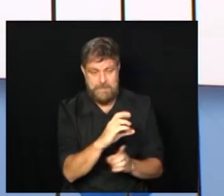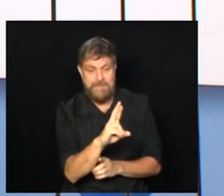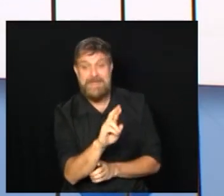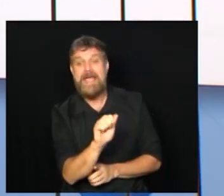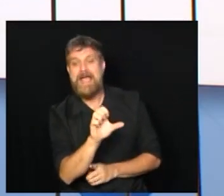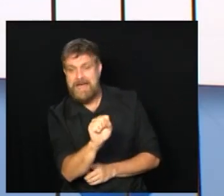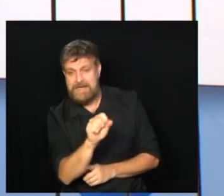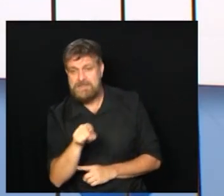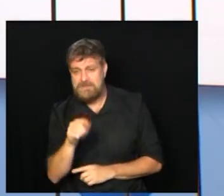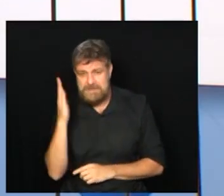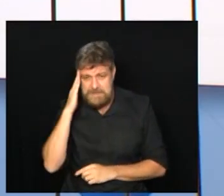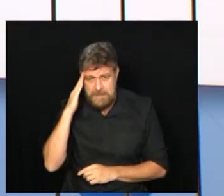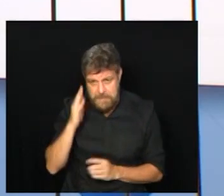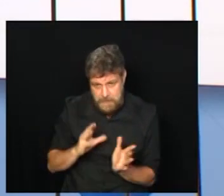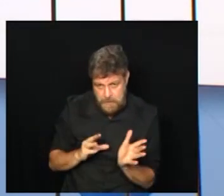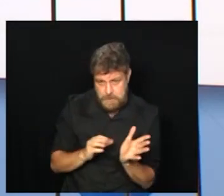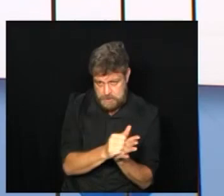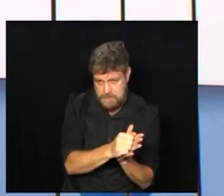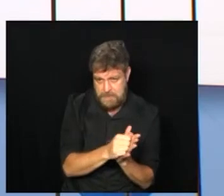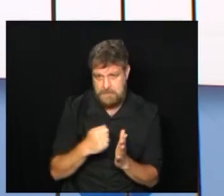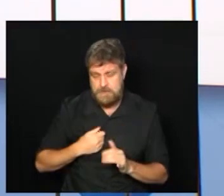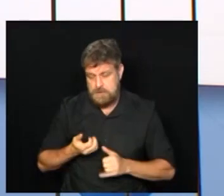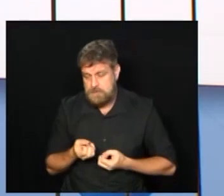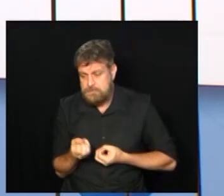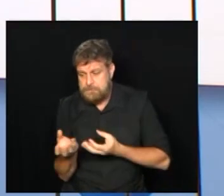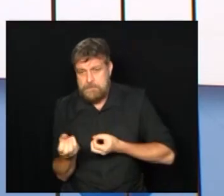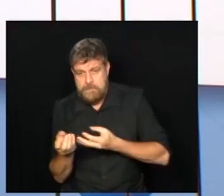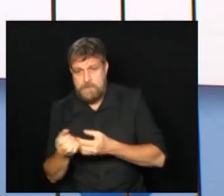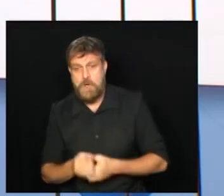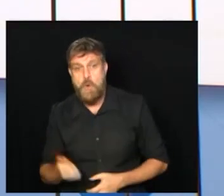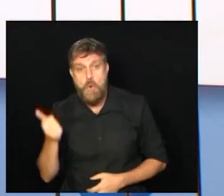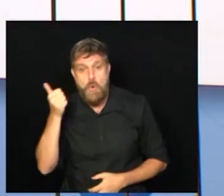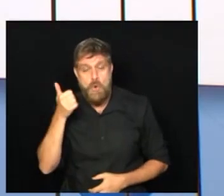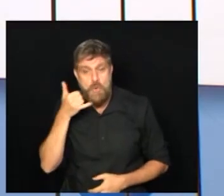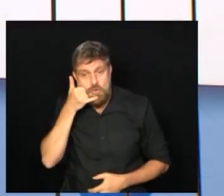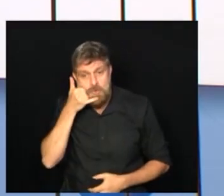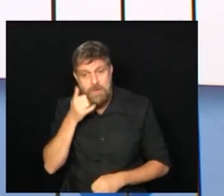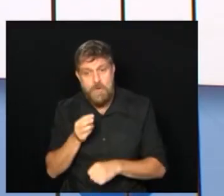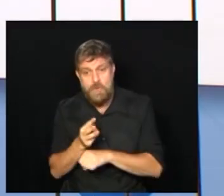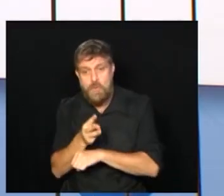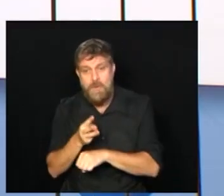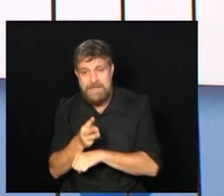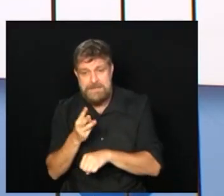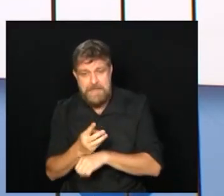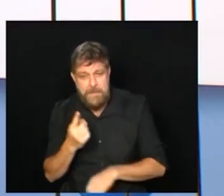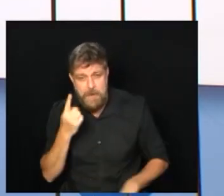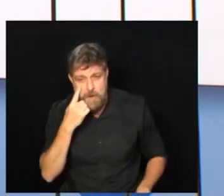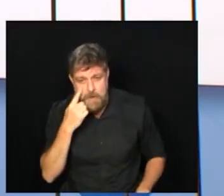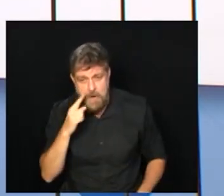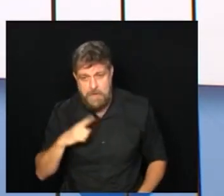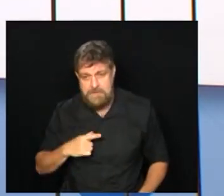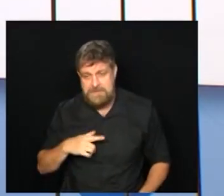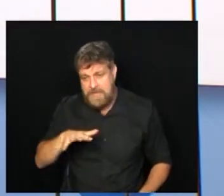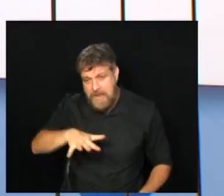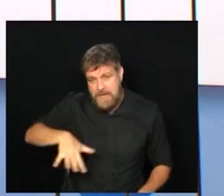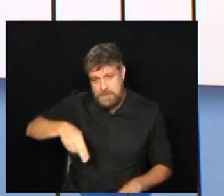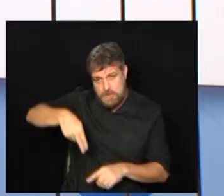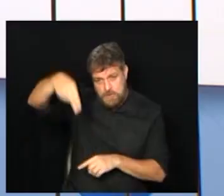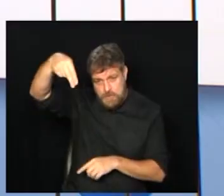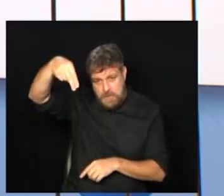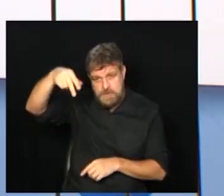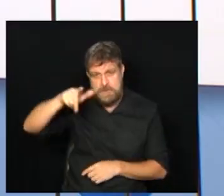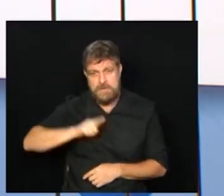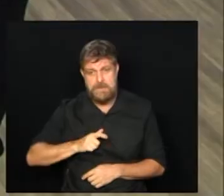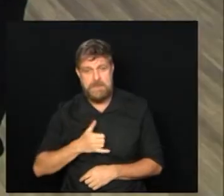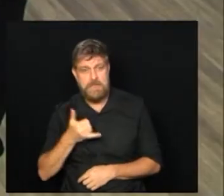o agendamento, a gente traz aqui, olha, o número do WhatsApp de cada um dos atendimentos. Se você é da região norte de